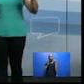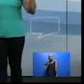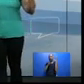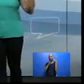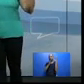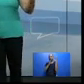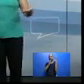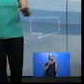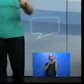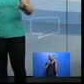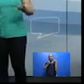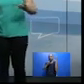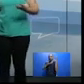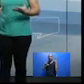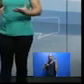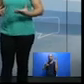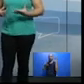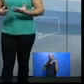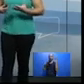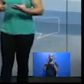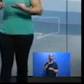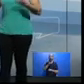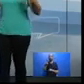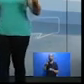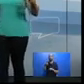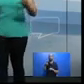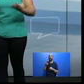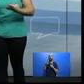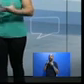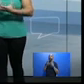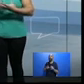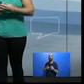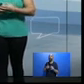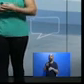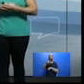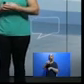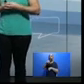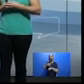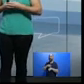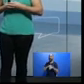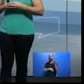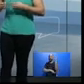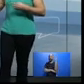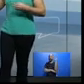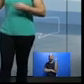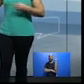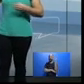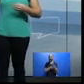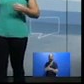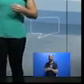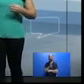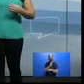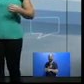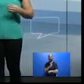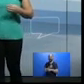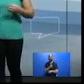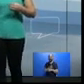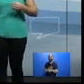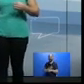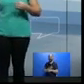acabou dando um nome ao nosso país. É uma árvore de madeira muito dura e ela tem